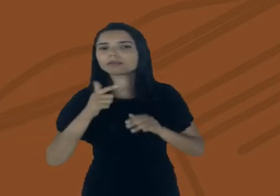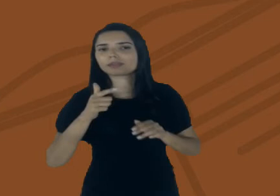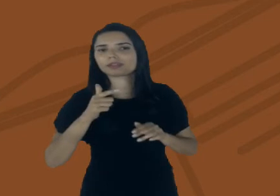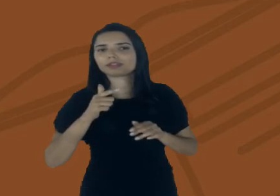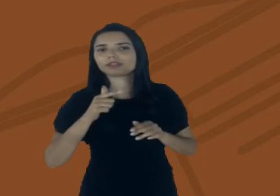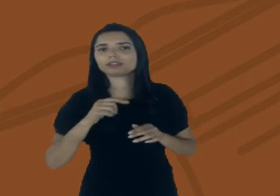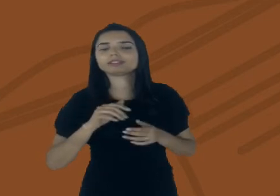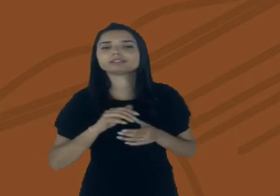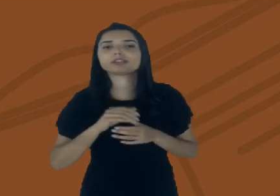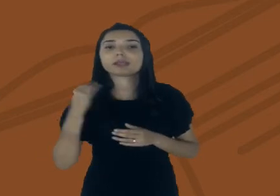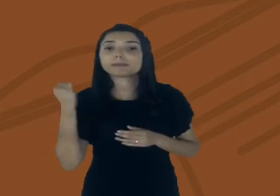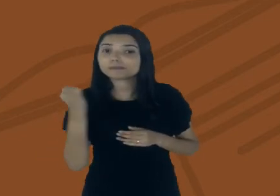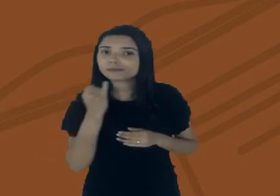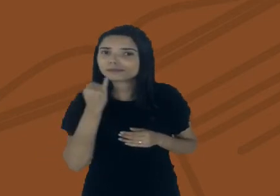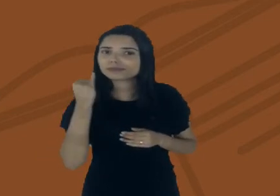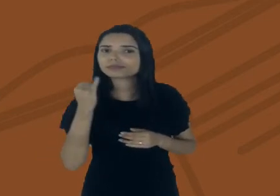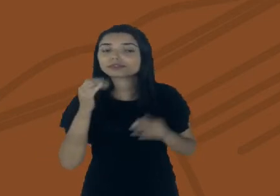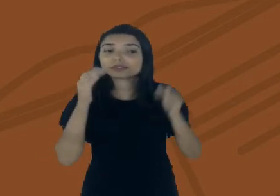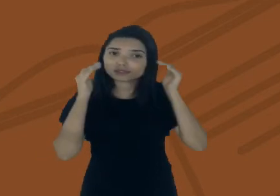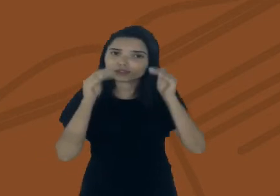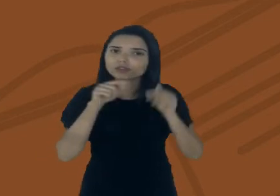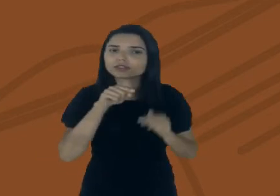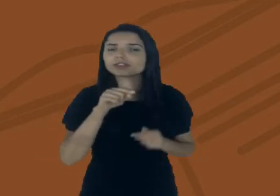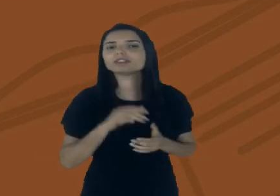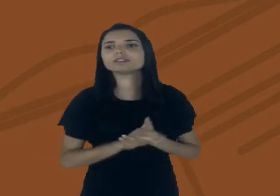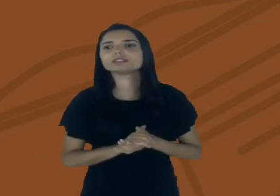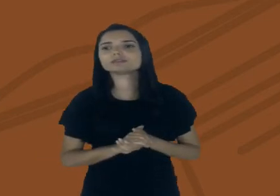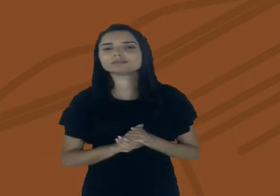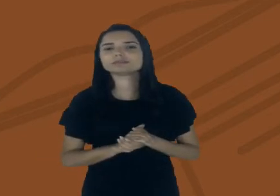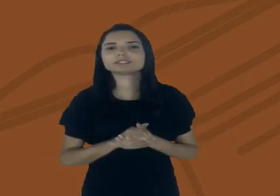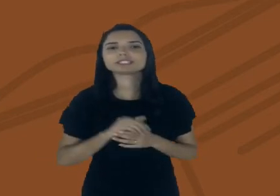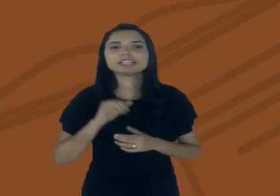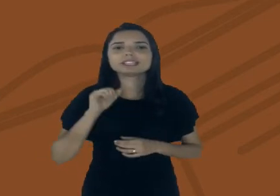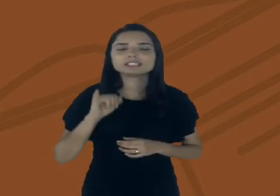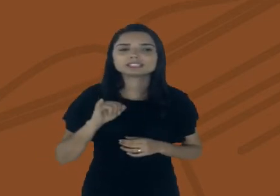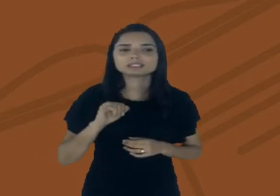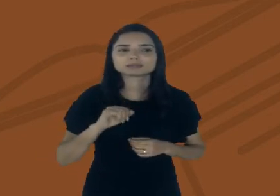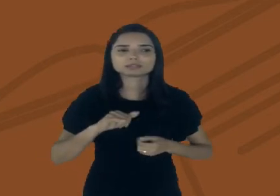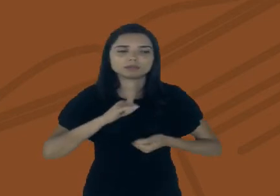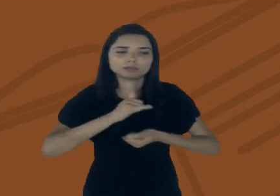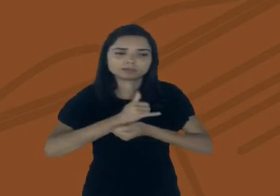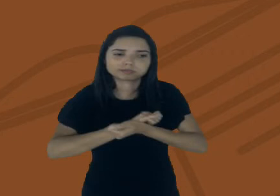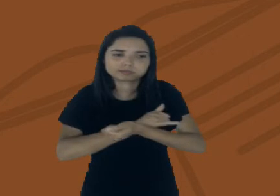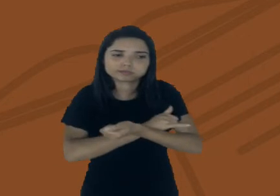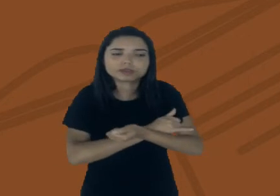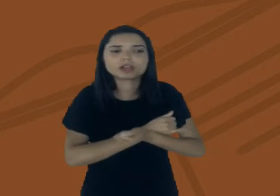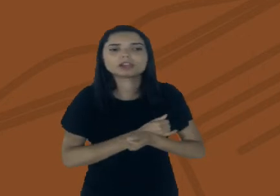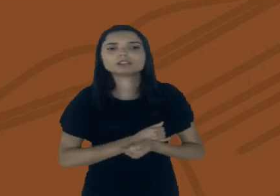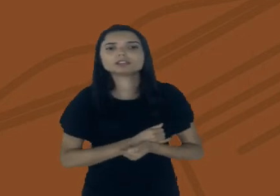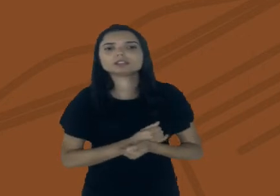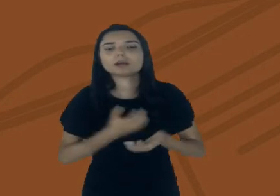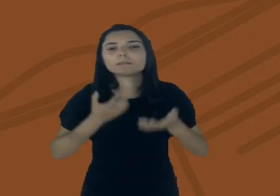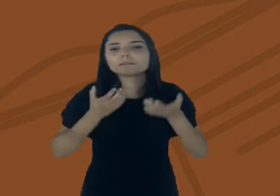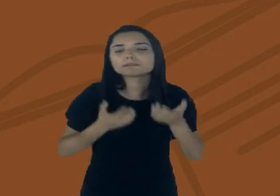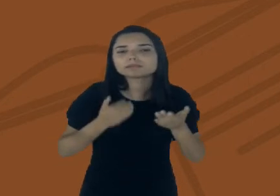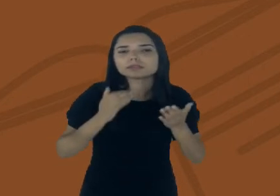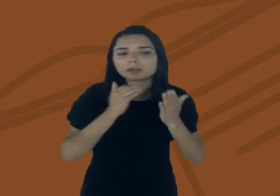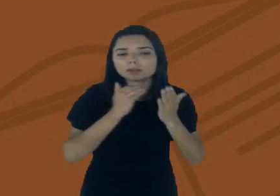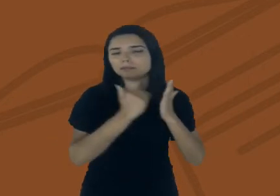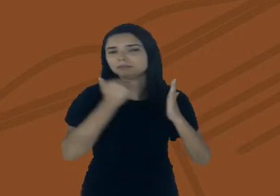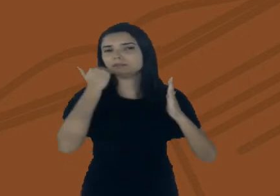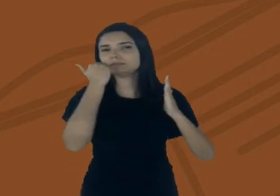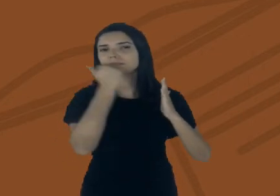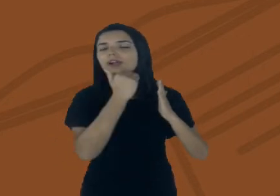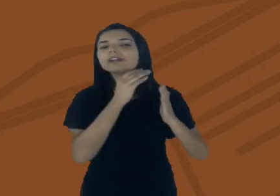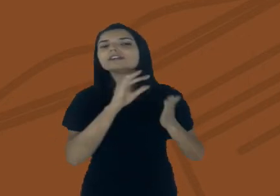esse tópico. Quem está acima do peso ou é obeso tem mais chance de desenvolver a doença? É verdade, durante a aula a